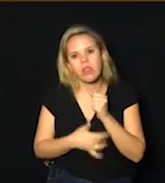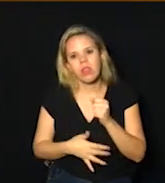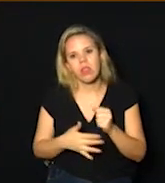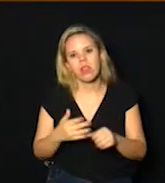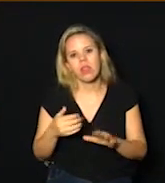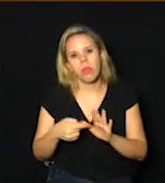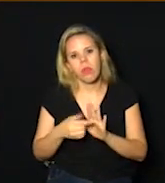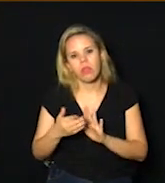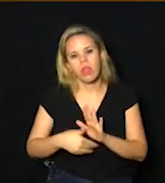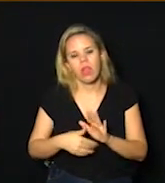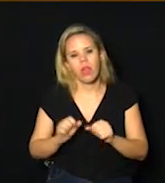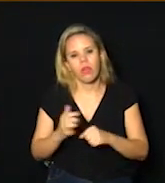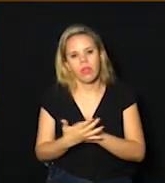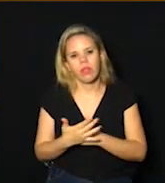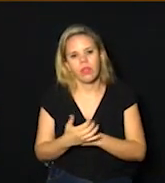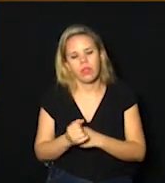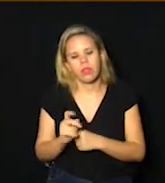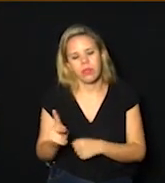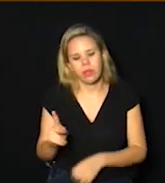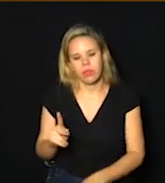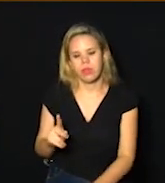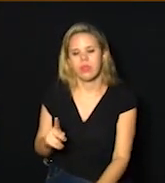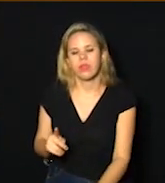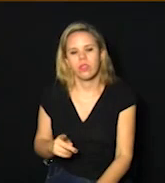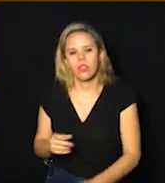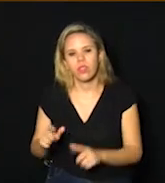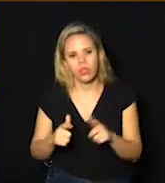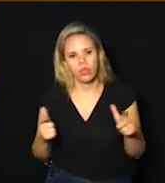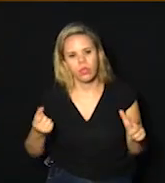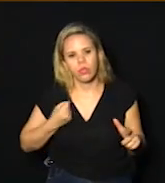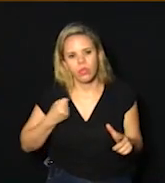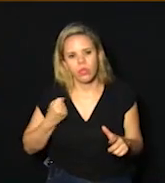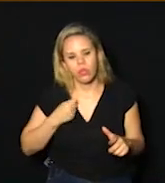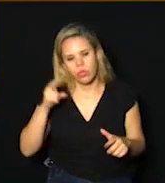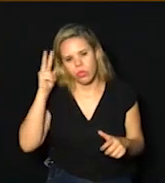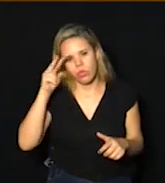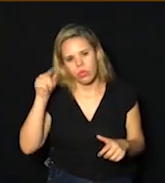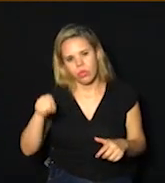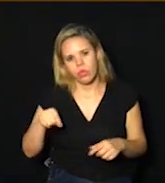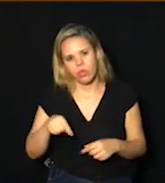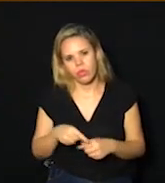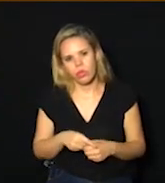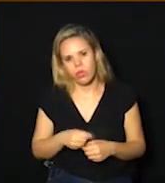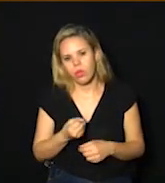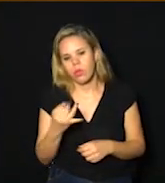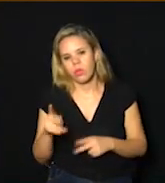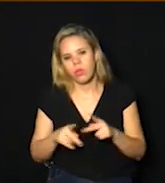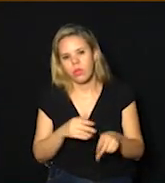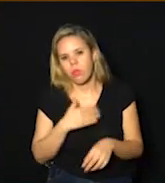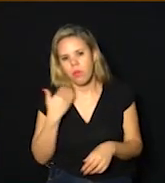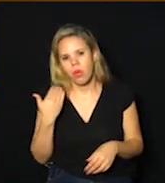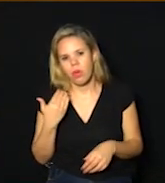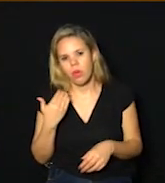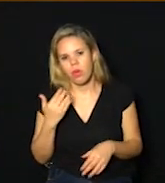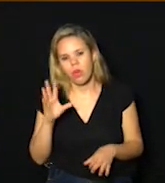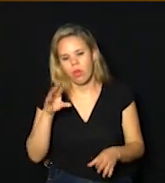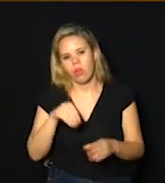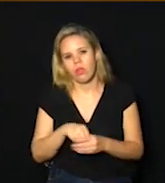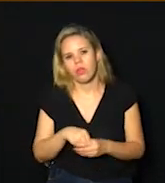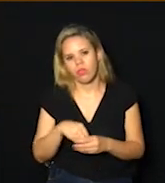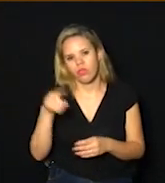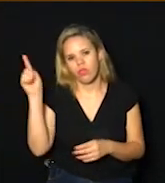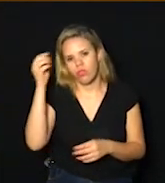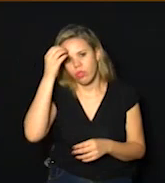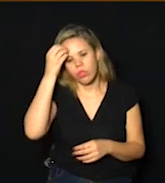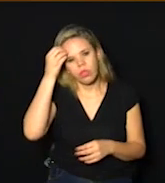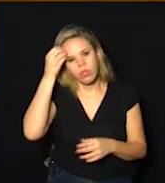Covid. Isso vai, obviamente, aumentar um pouco o número. Lembrar que esses óbitos, eles serão enquadrados no dia